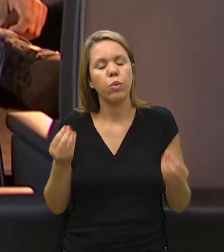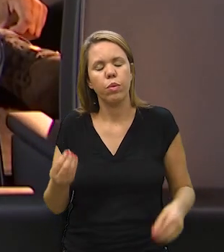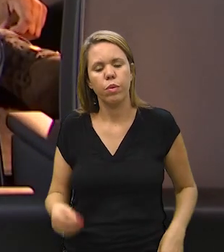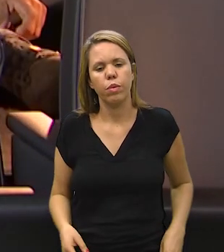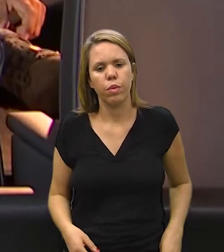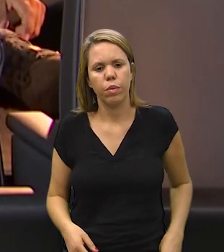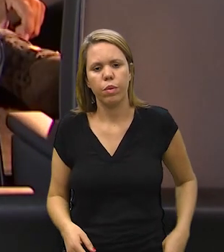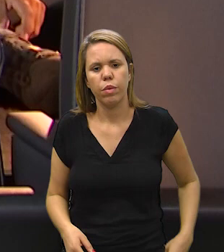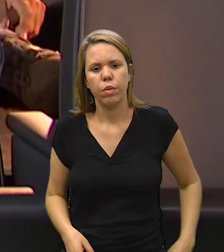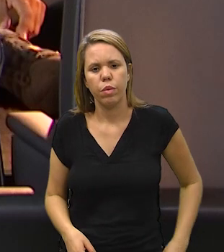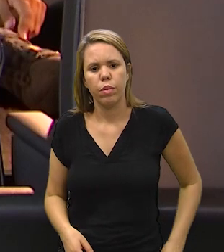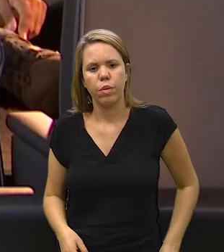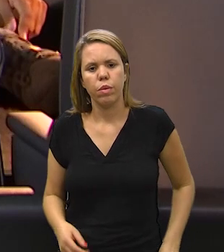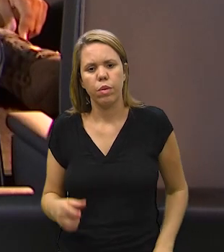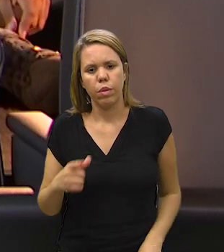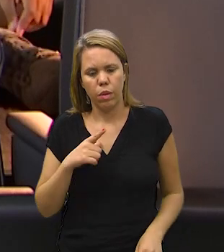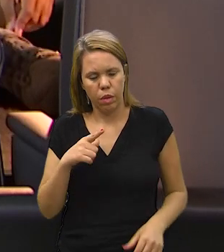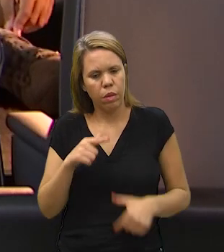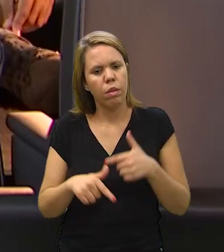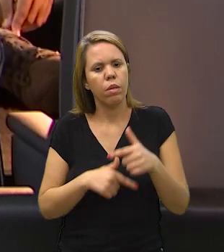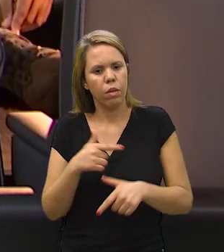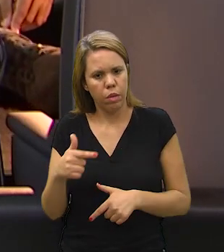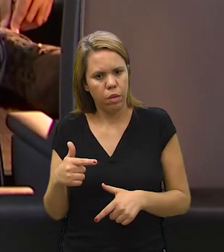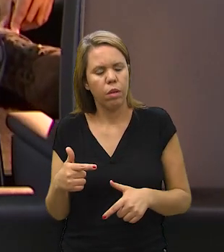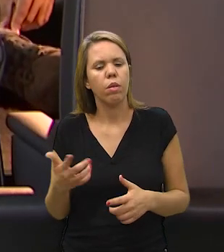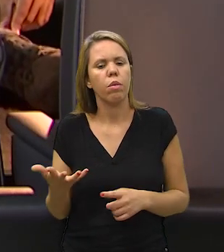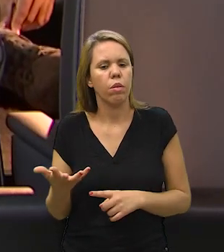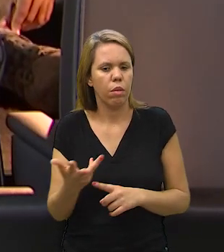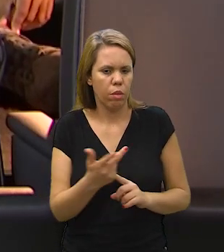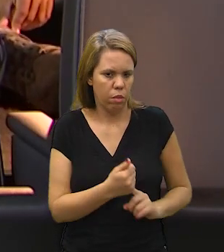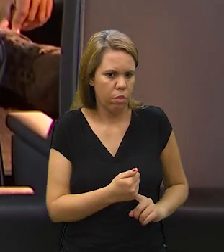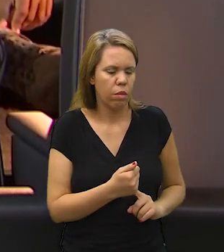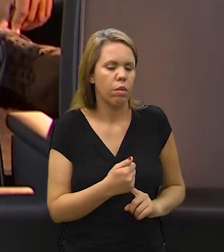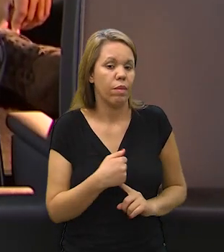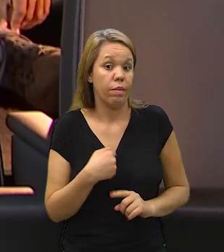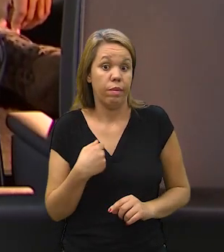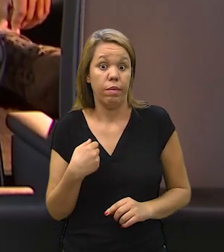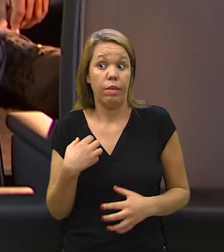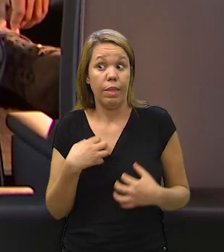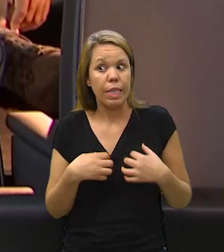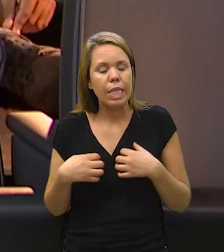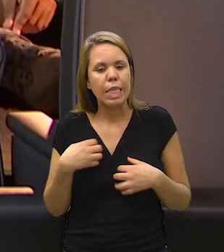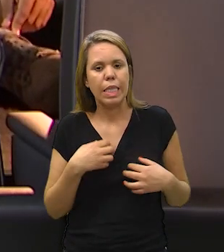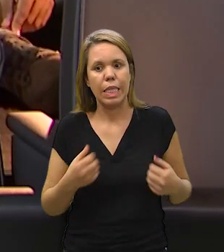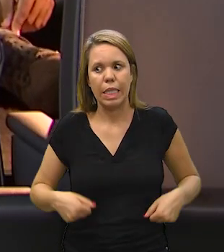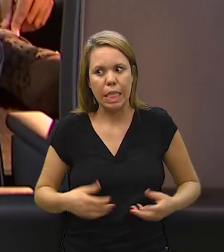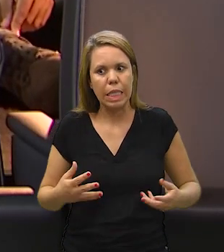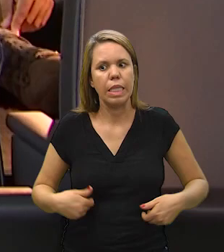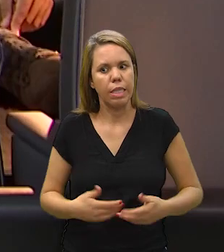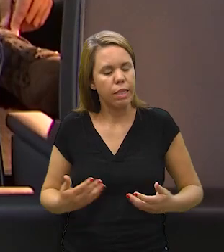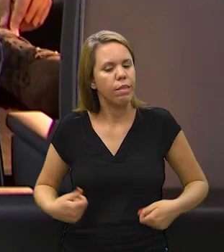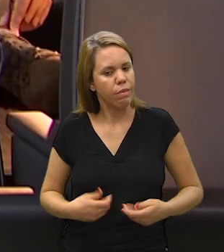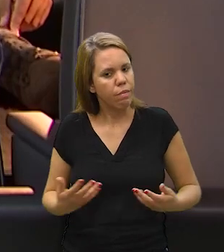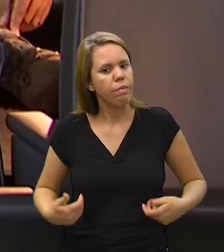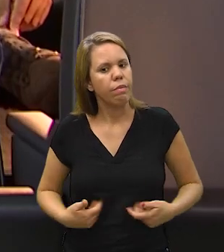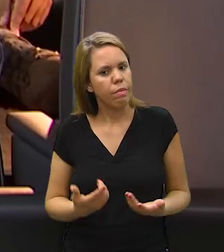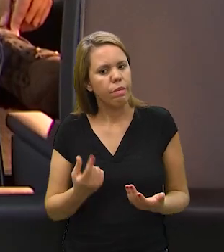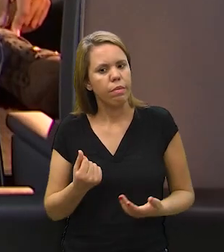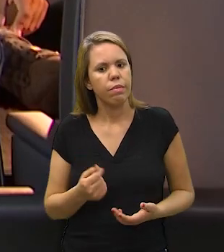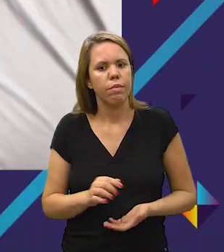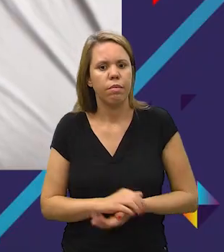é que foi? Sim, tem um trabalho de arte que foi uma loucura, foi onde a gente mais gastou dinheiro, inclusive.